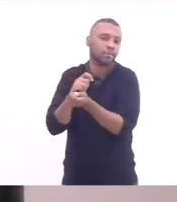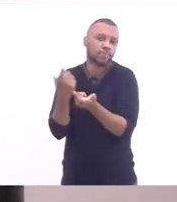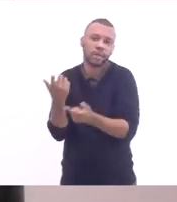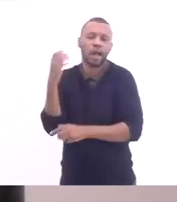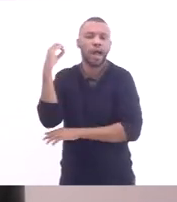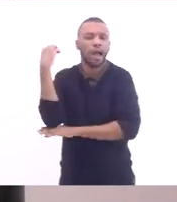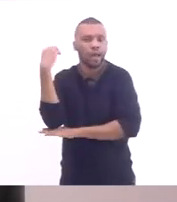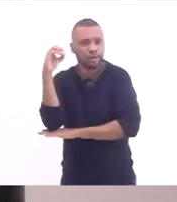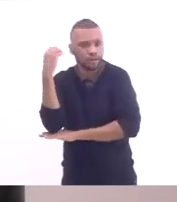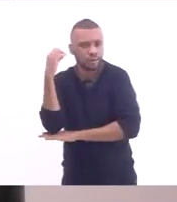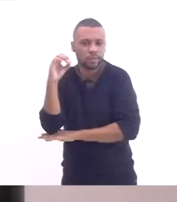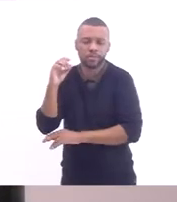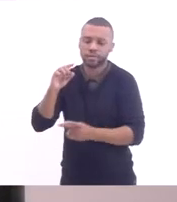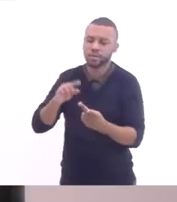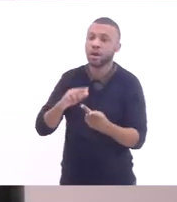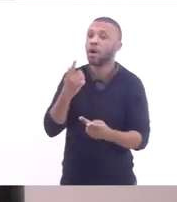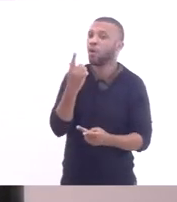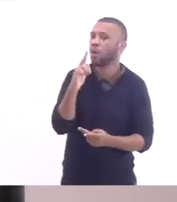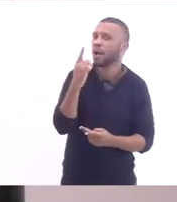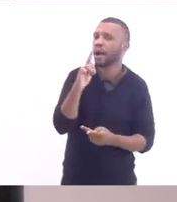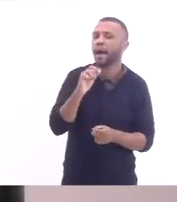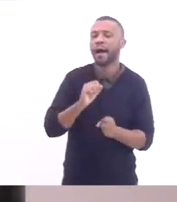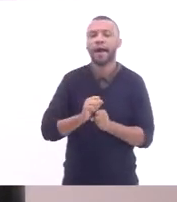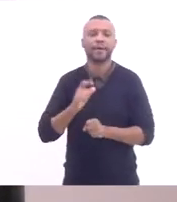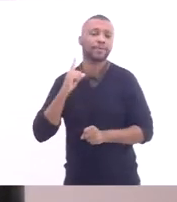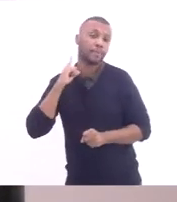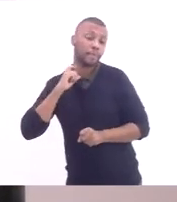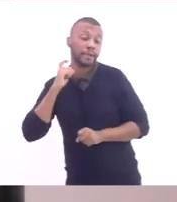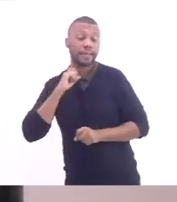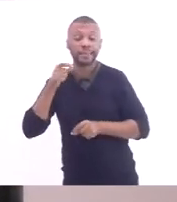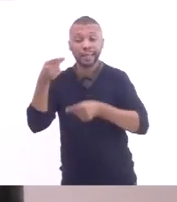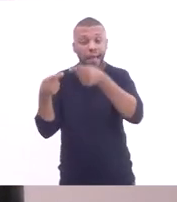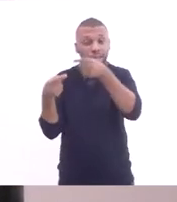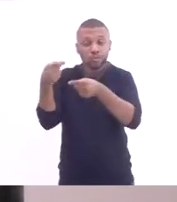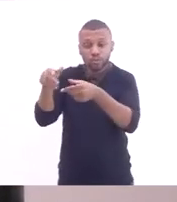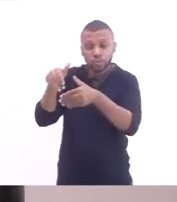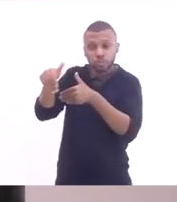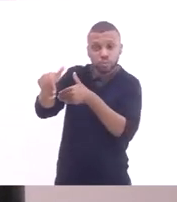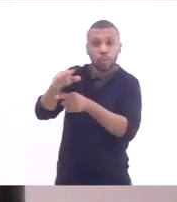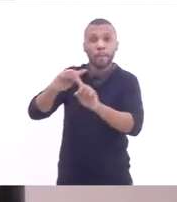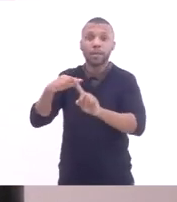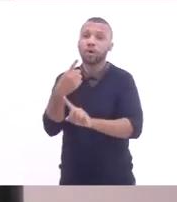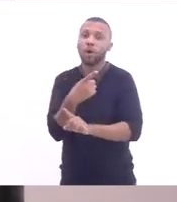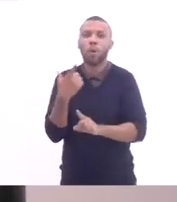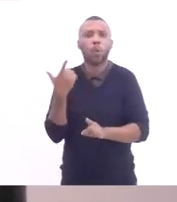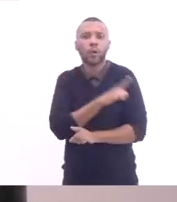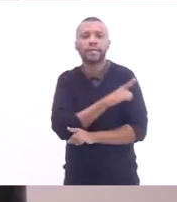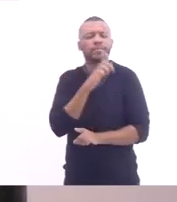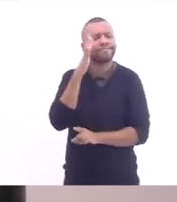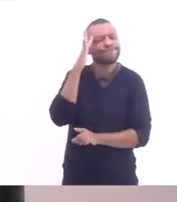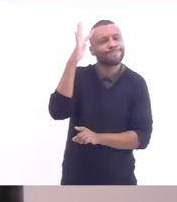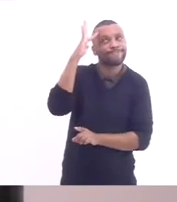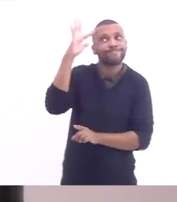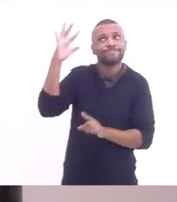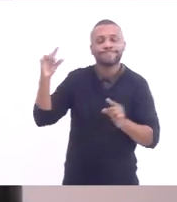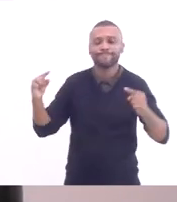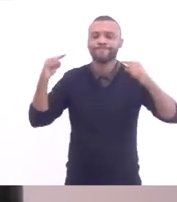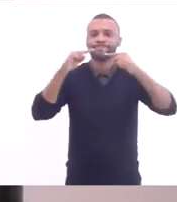talvez, Minas ainda está discutindo, mas conseguimos fazer a coisa do jeito que imaginávamos. Então, é um